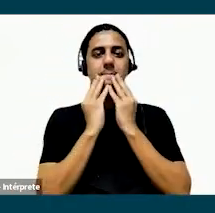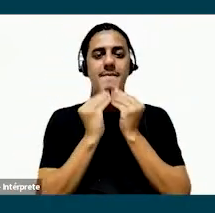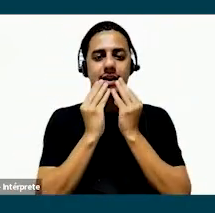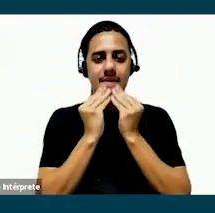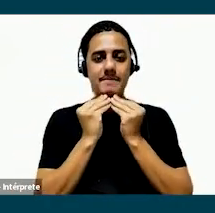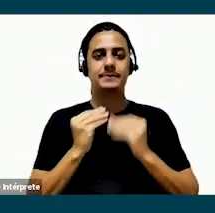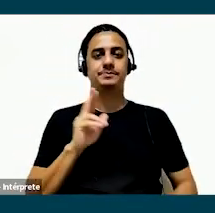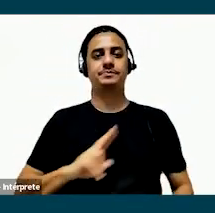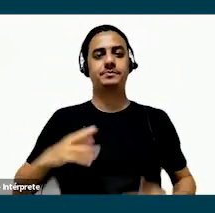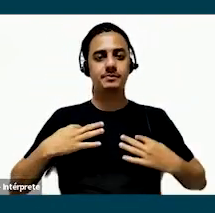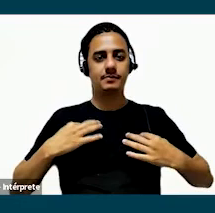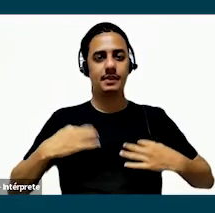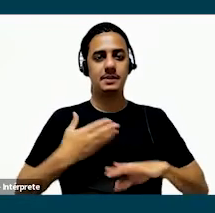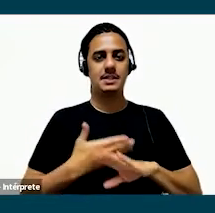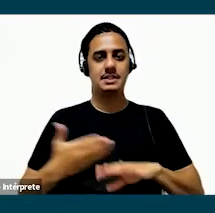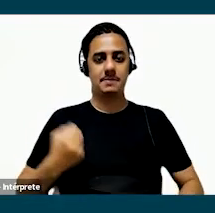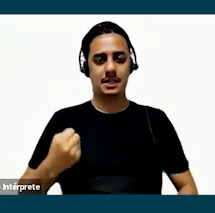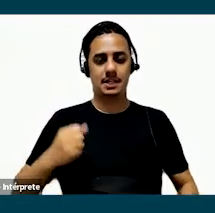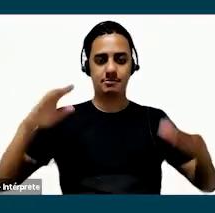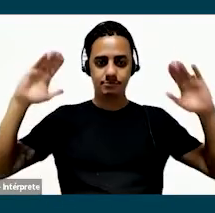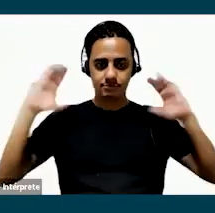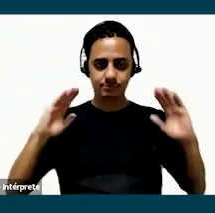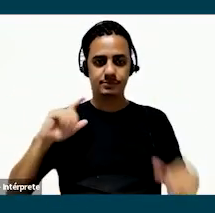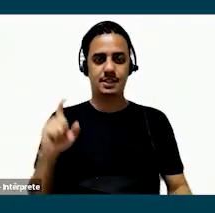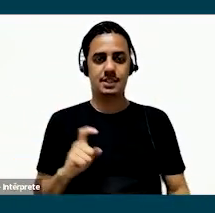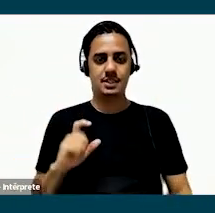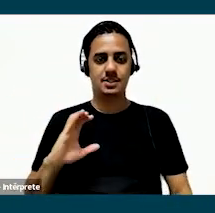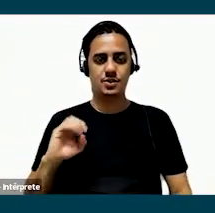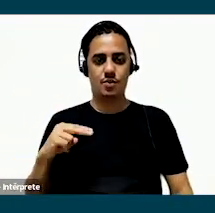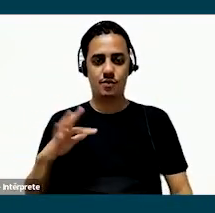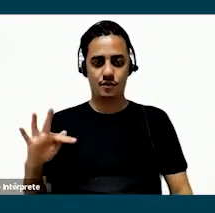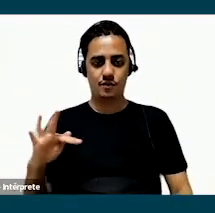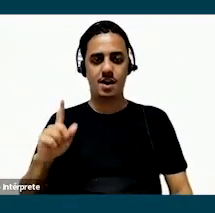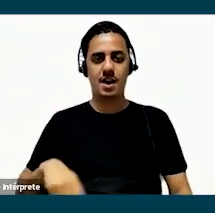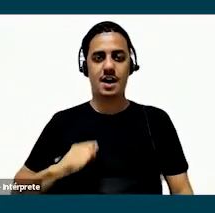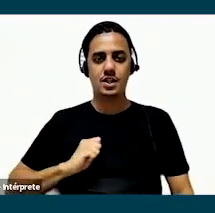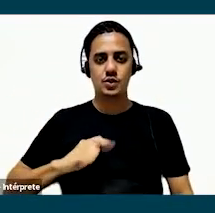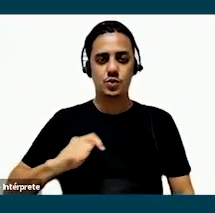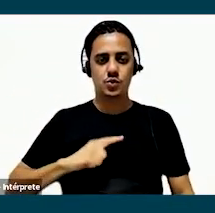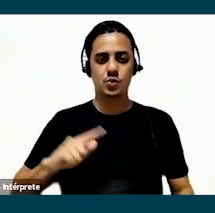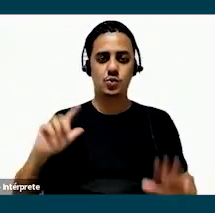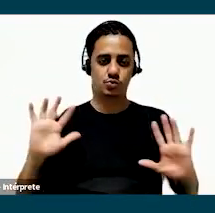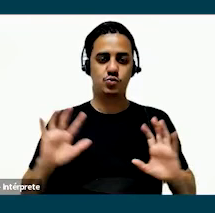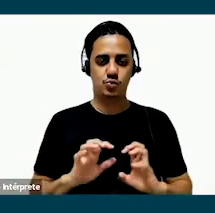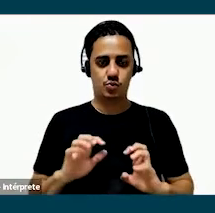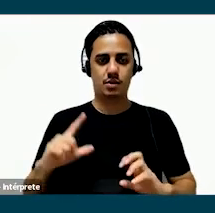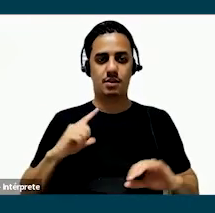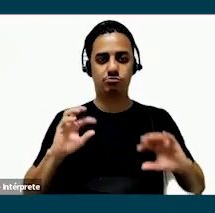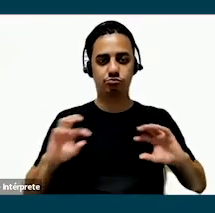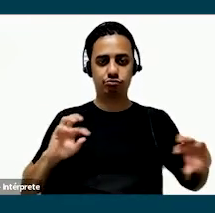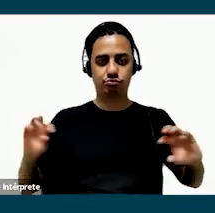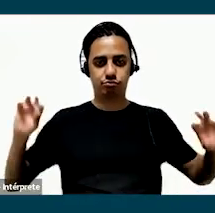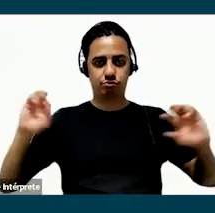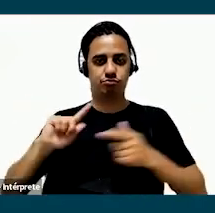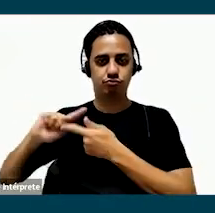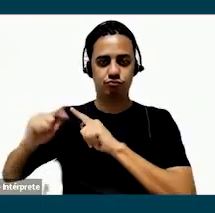tenho barba, estou usando uma camisa branca e o meu fundo é da XConf, é um azul escuro